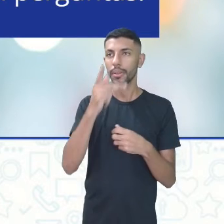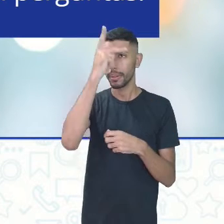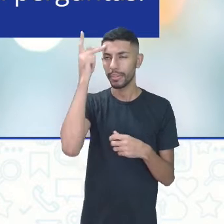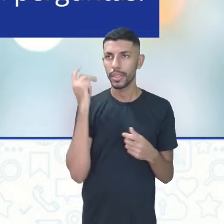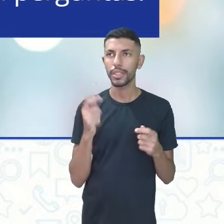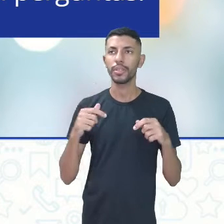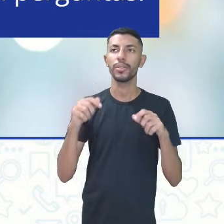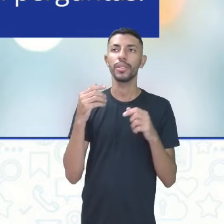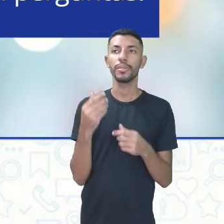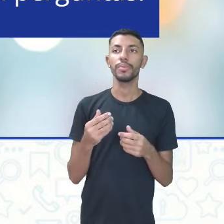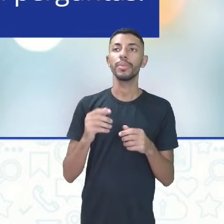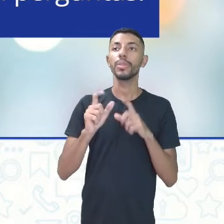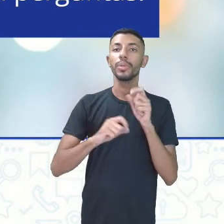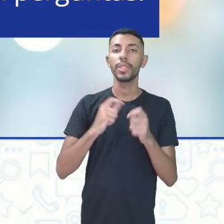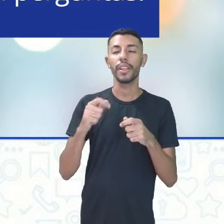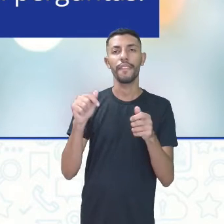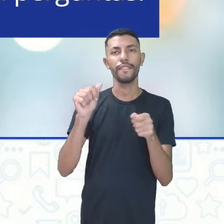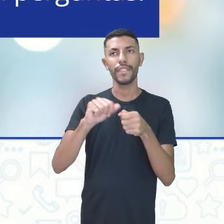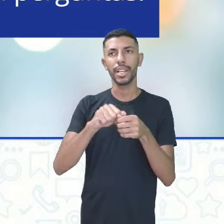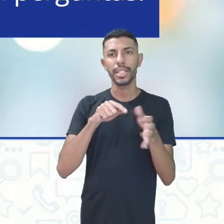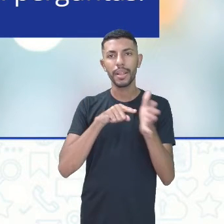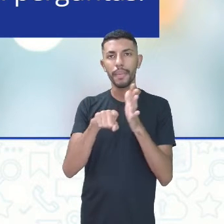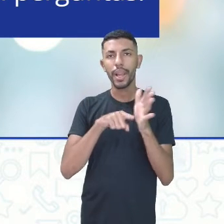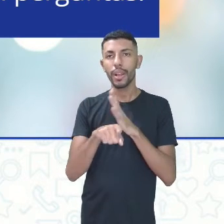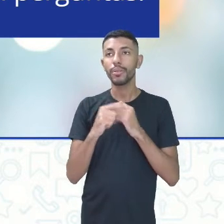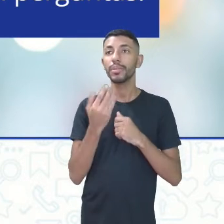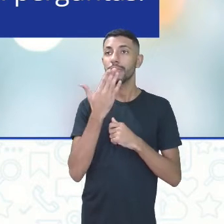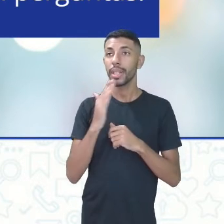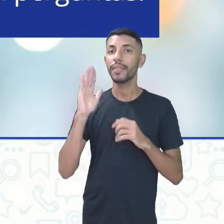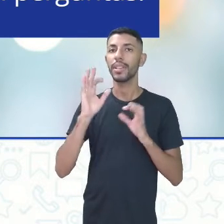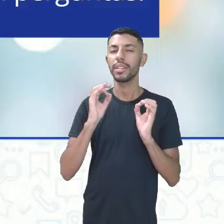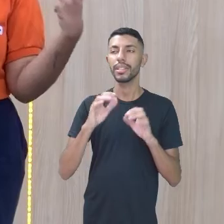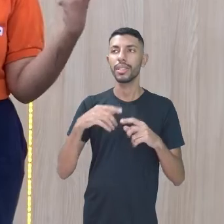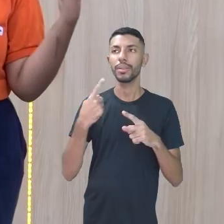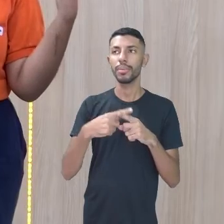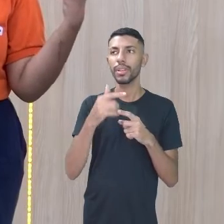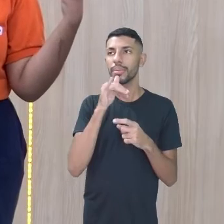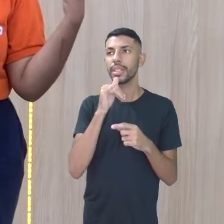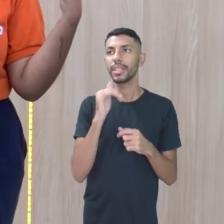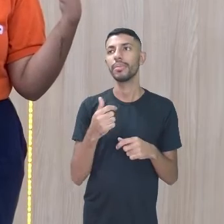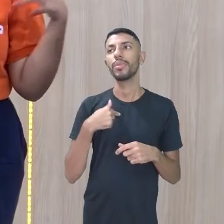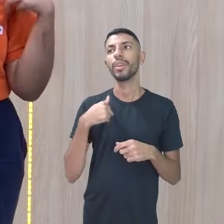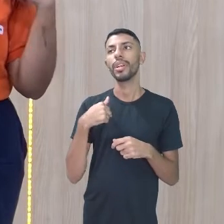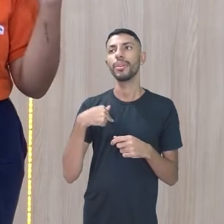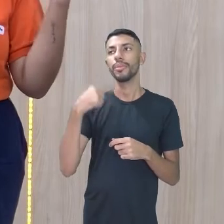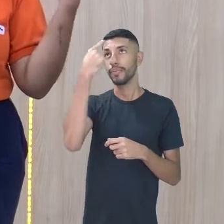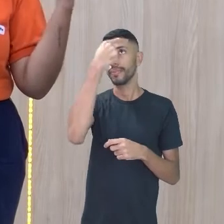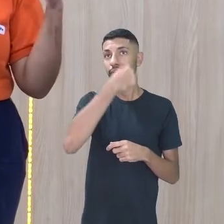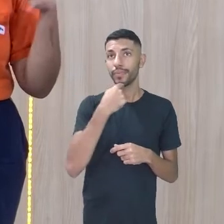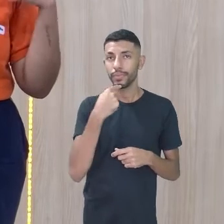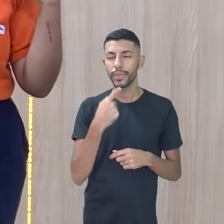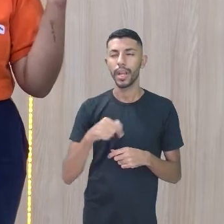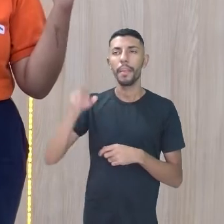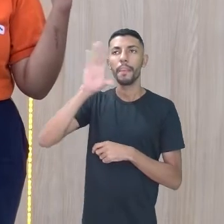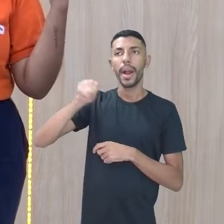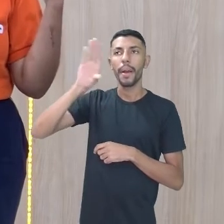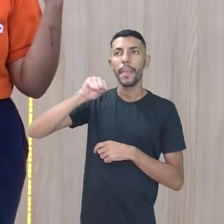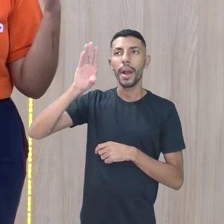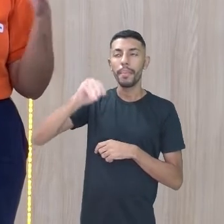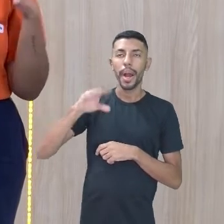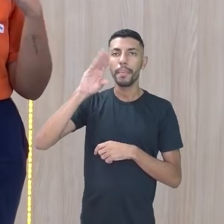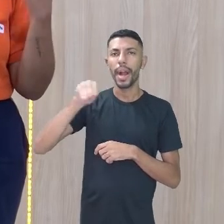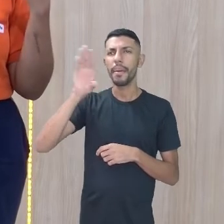façam perguntas, porque senão fica um climão, né? Eu falo aqui meia hora, 40 minutos,